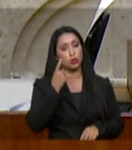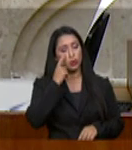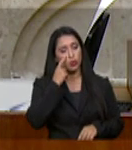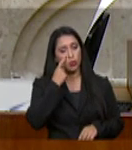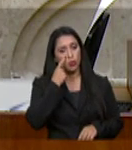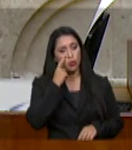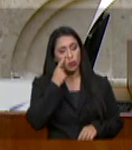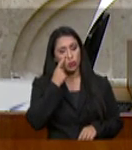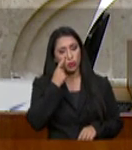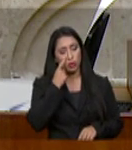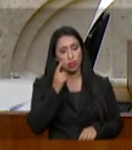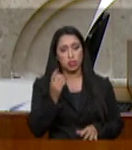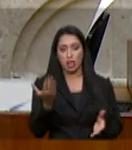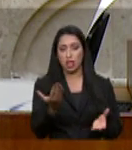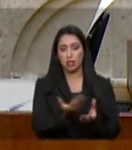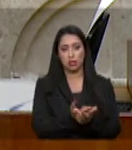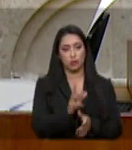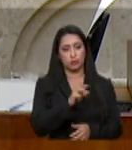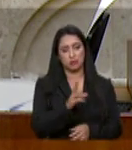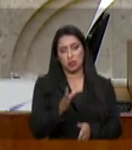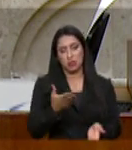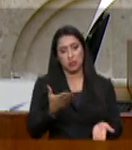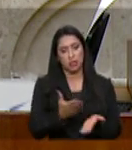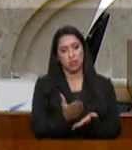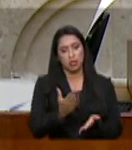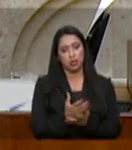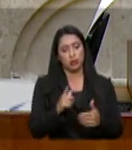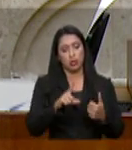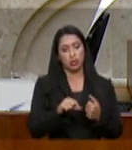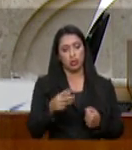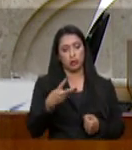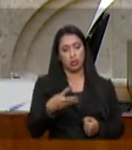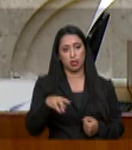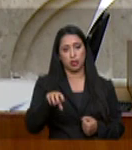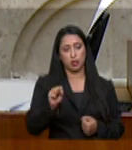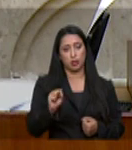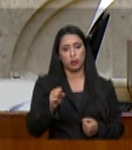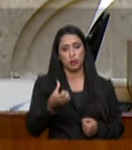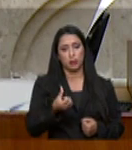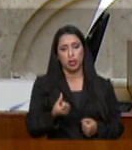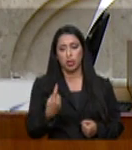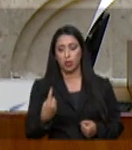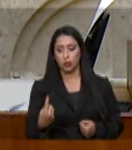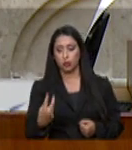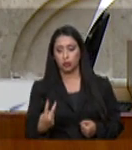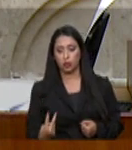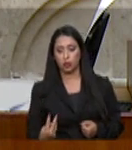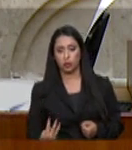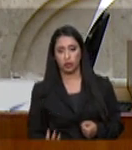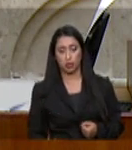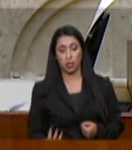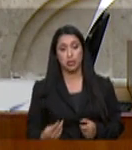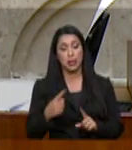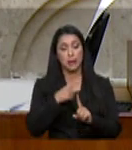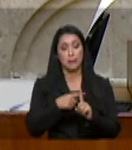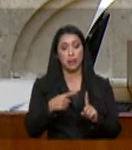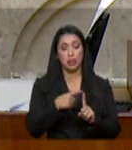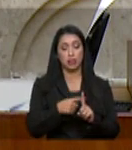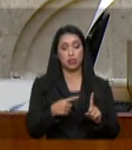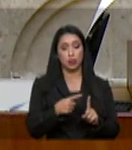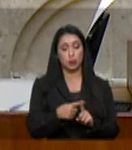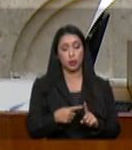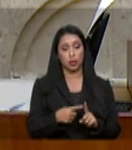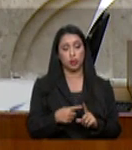julgava Ação improcedente nos termos do artigo Systems 86 um dois e três e parcialmente